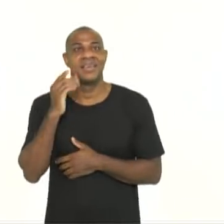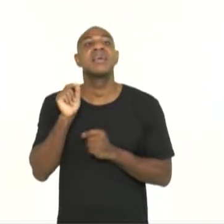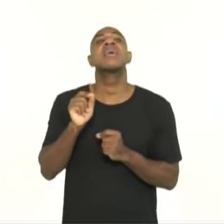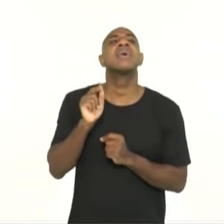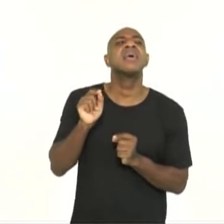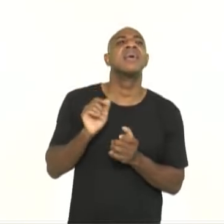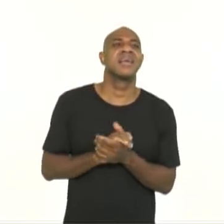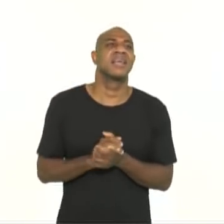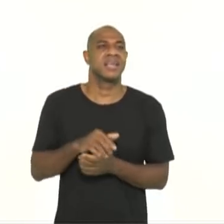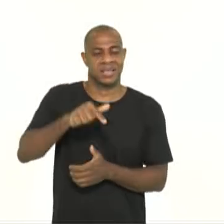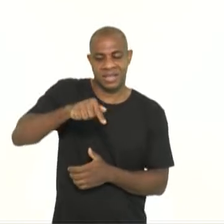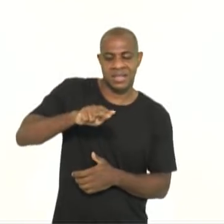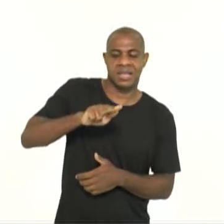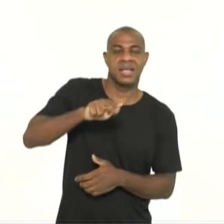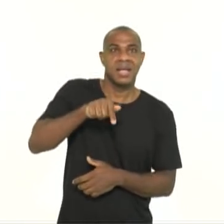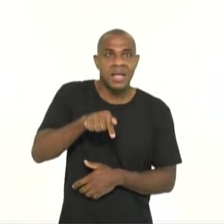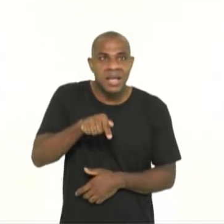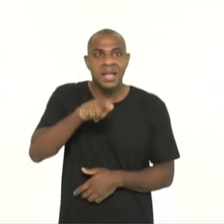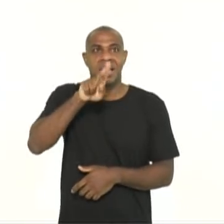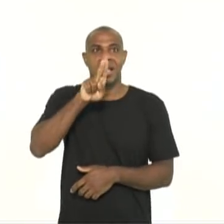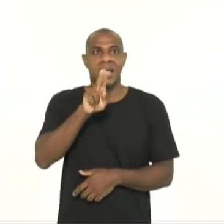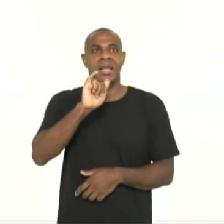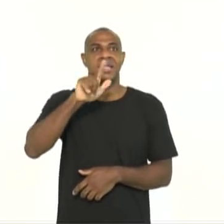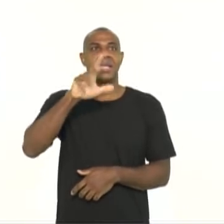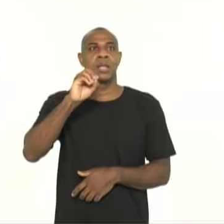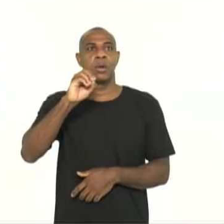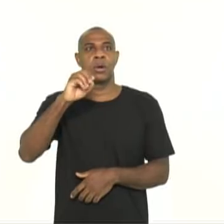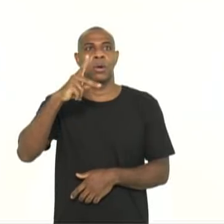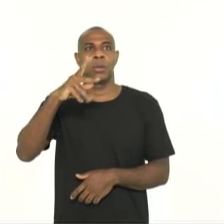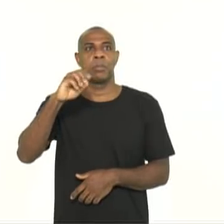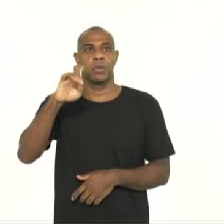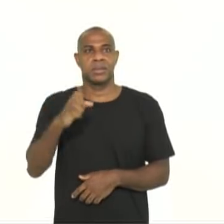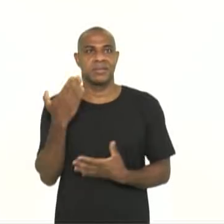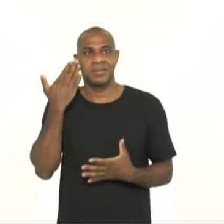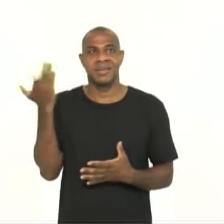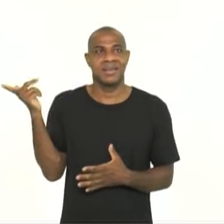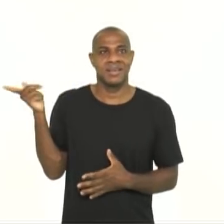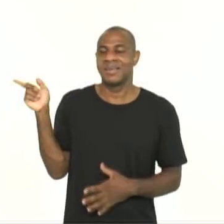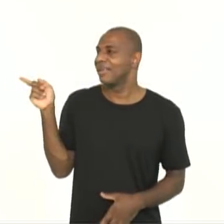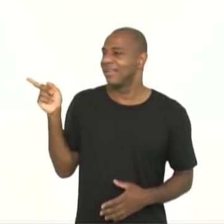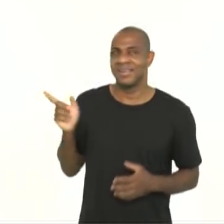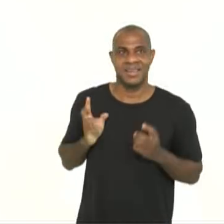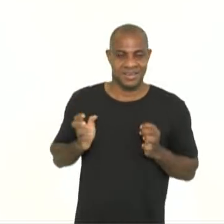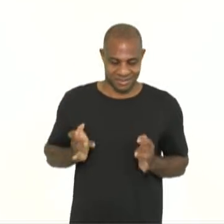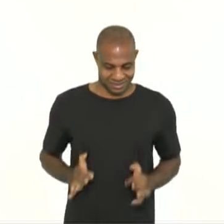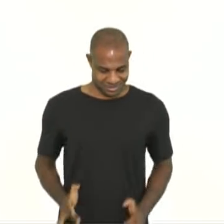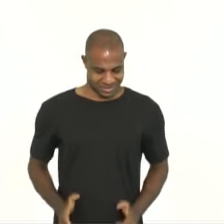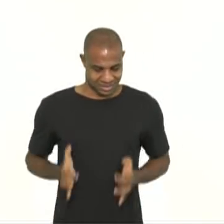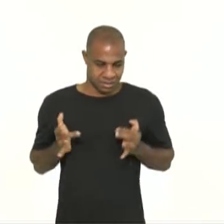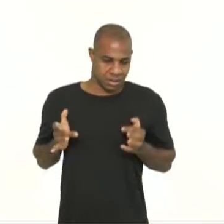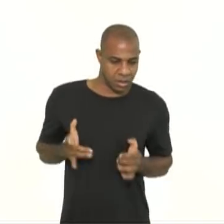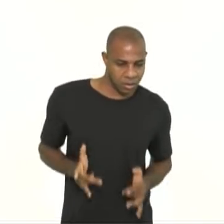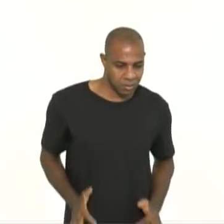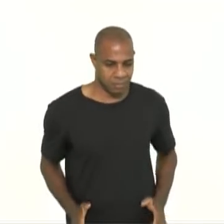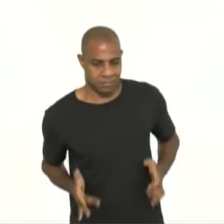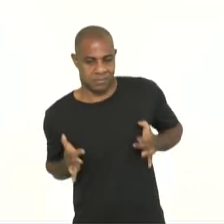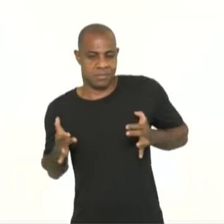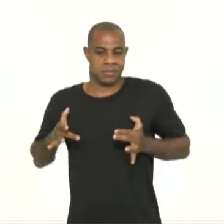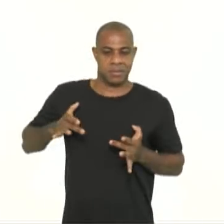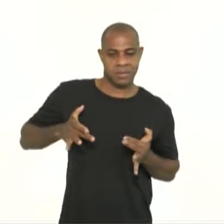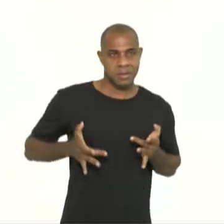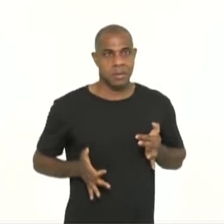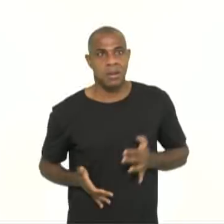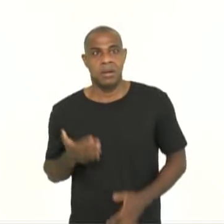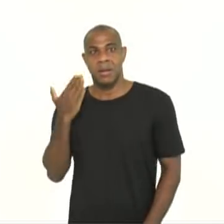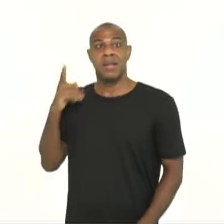eles. No grupo dos quilópodes, nós temos as lacraias e as centopeias. As lacraias é que tem